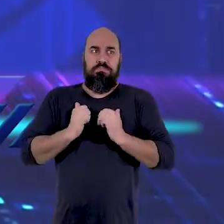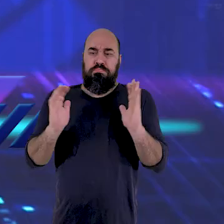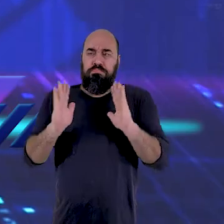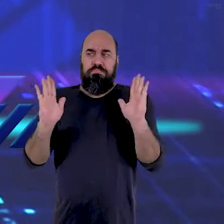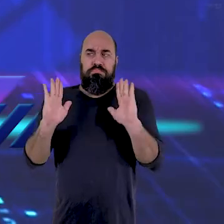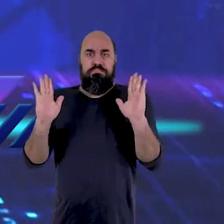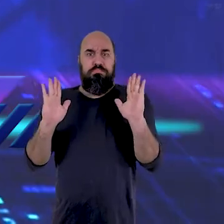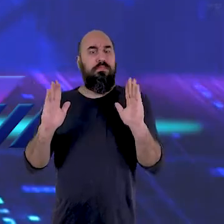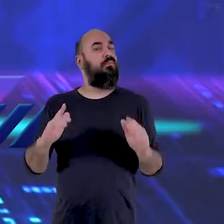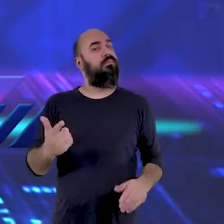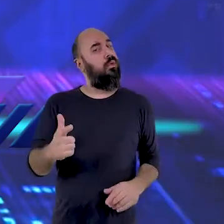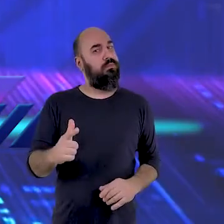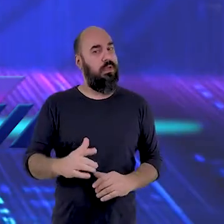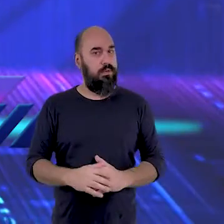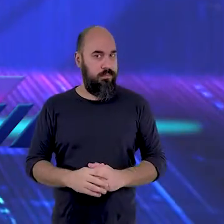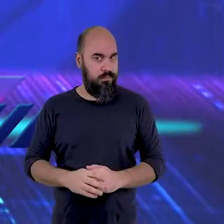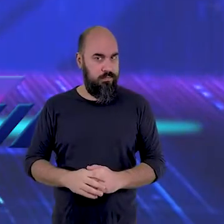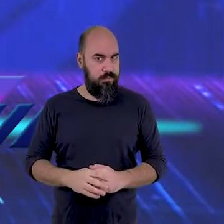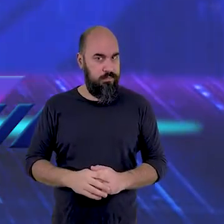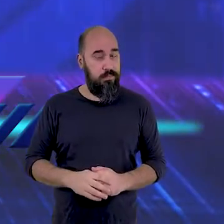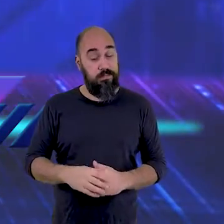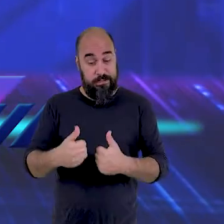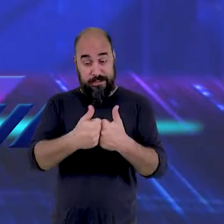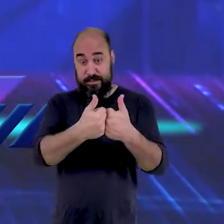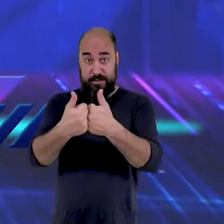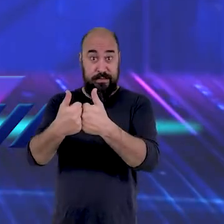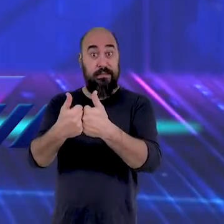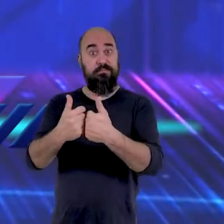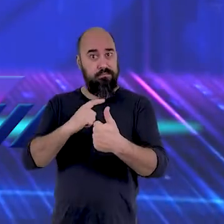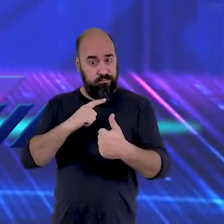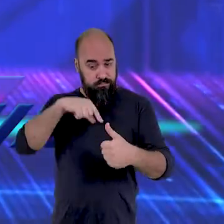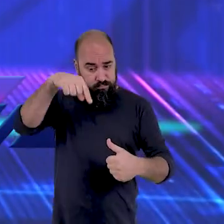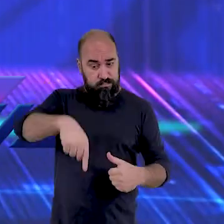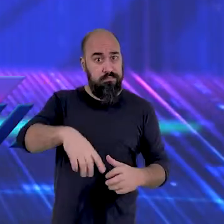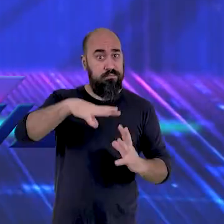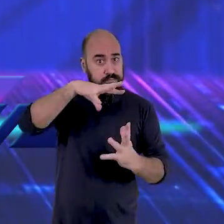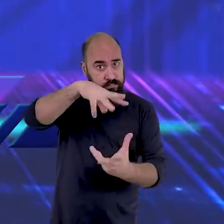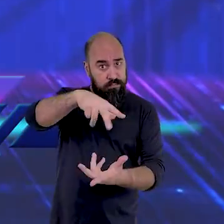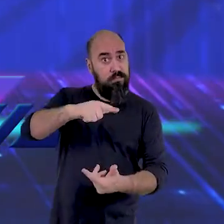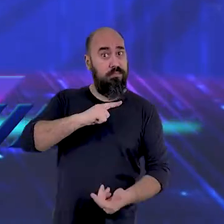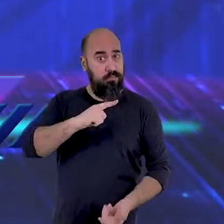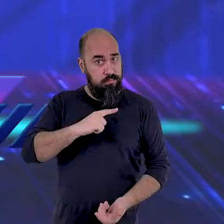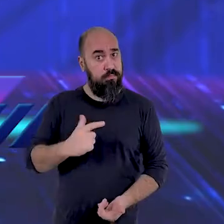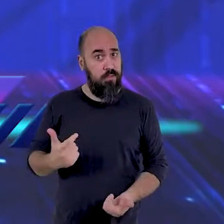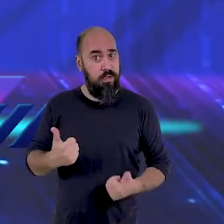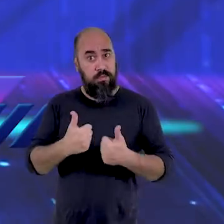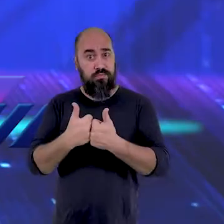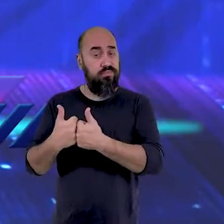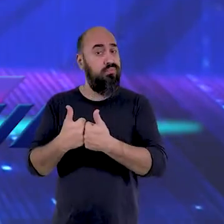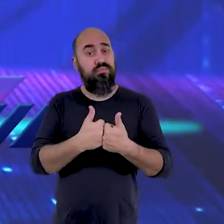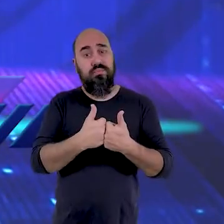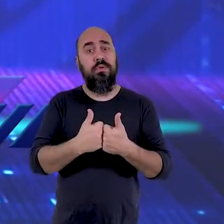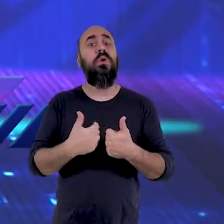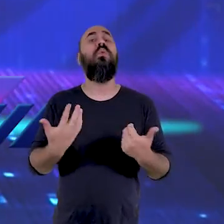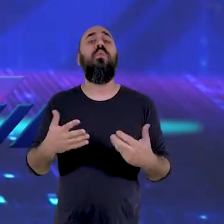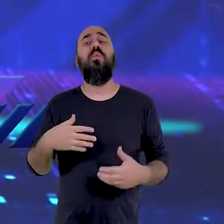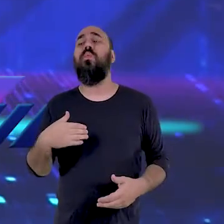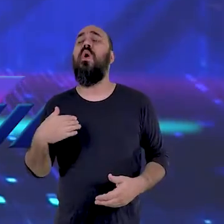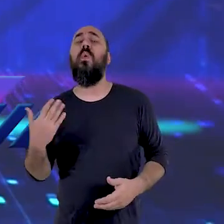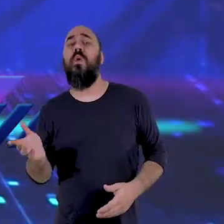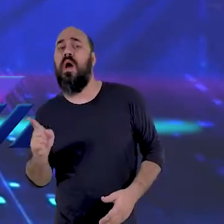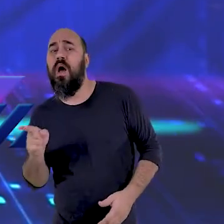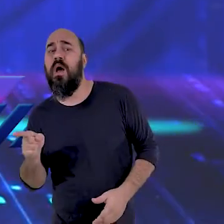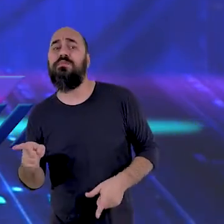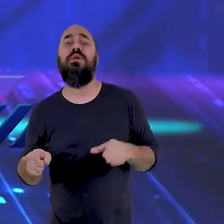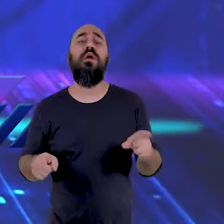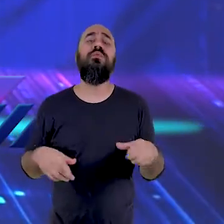Este conflito que se instalou no céu, ele desceu aqui para a terra. E todos nós hoje, quando nascemos